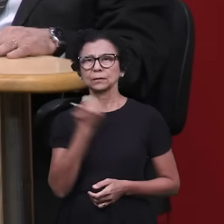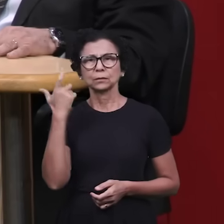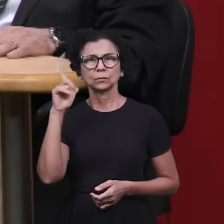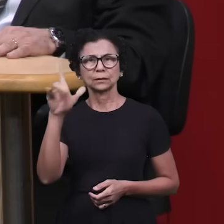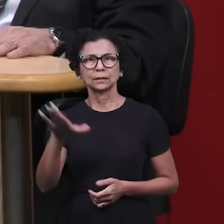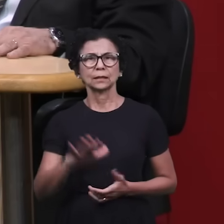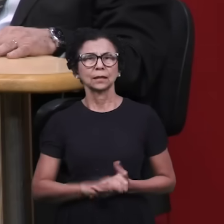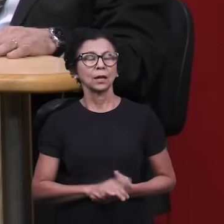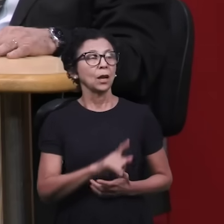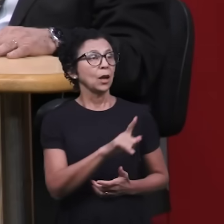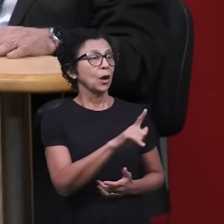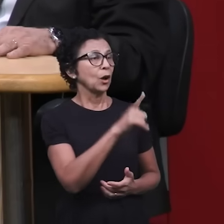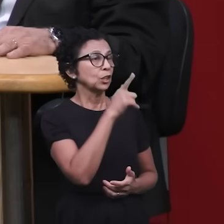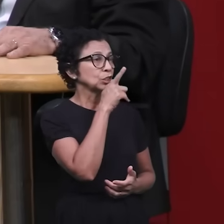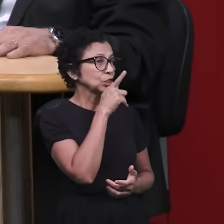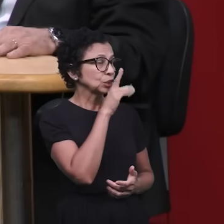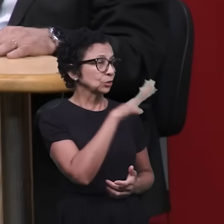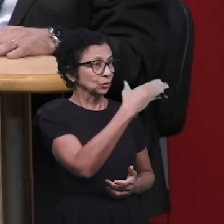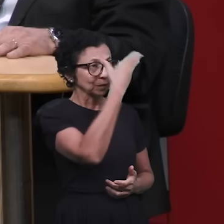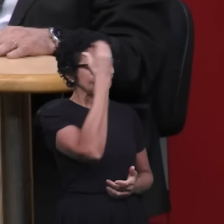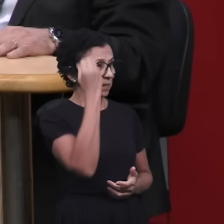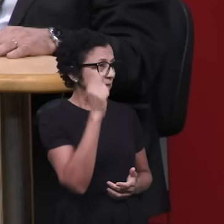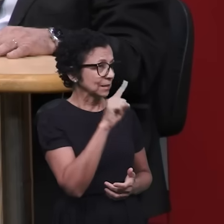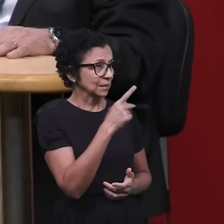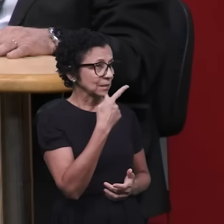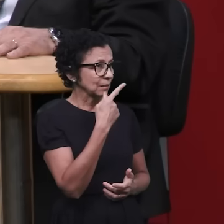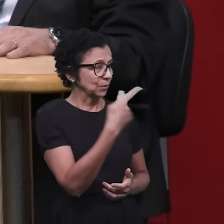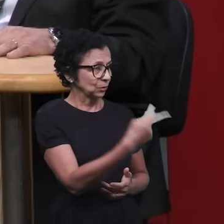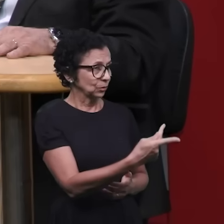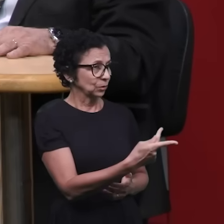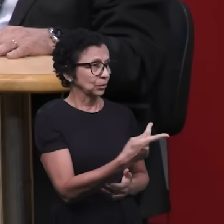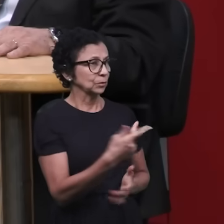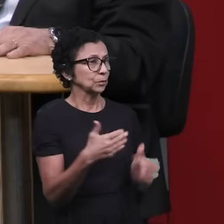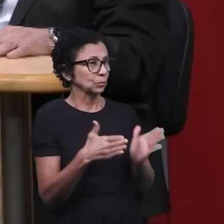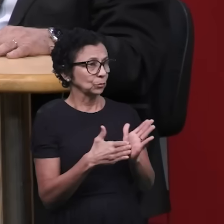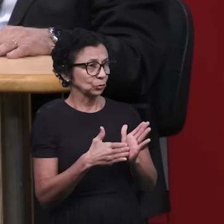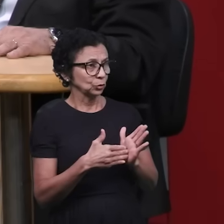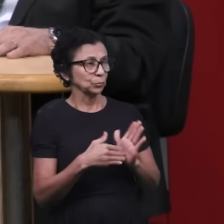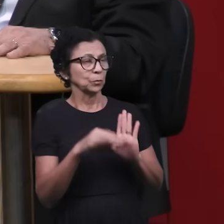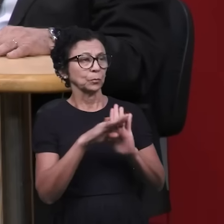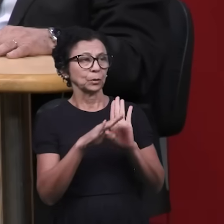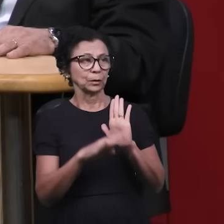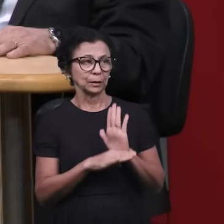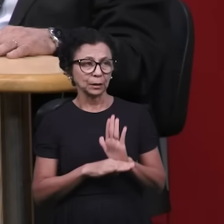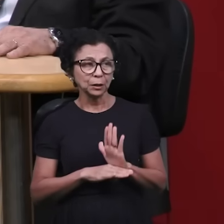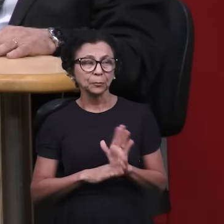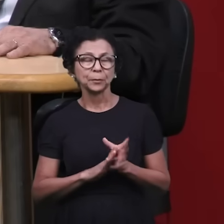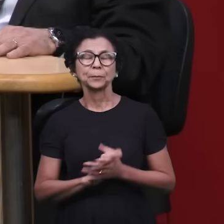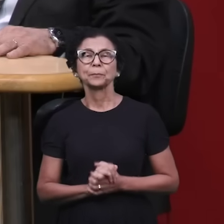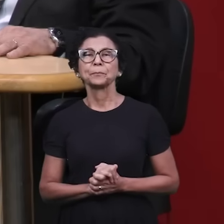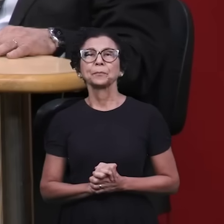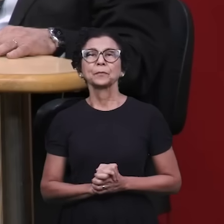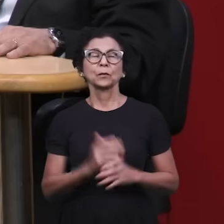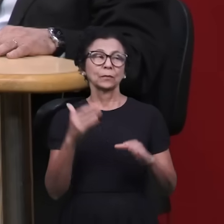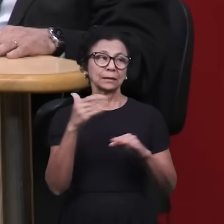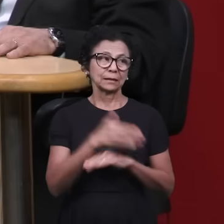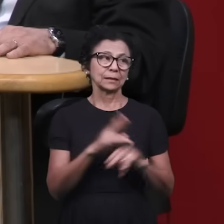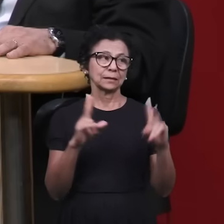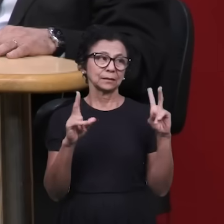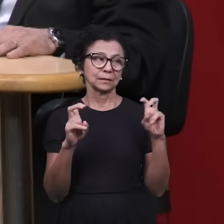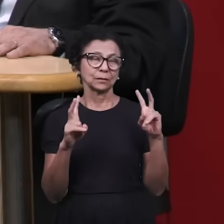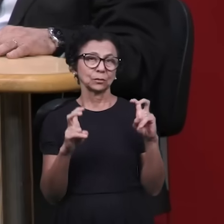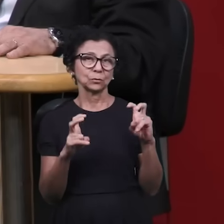Gilson, guarda isso, porque no último programa, quando nós falarmos sobre o cristianismo hoje, vamos fazer uma relação, guarda para você não